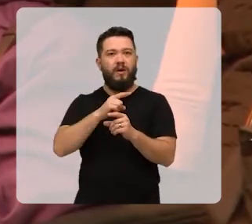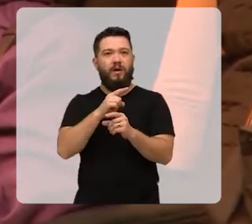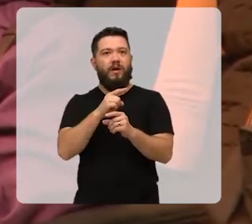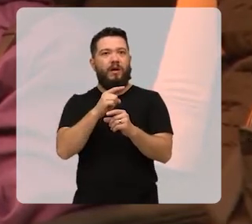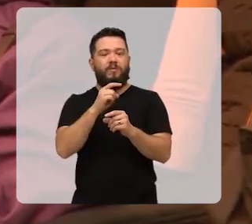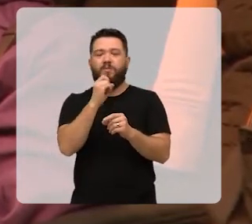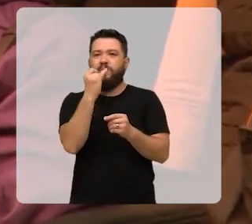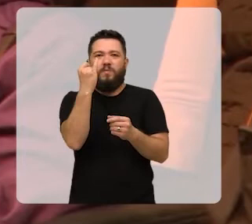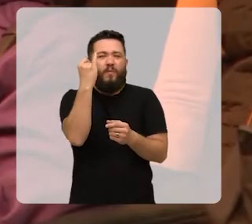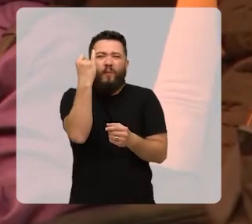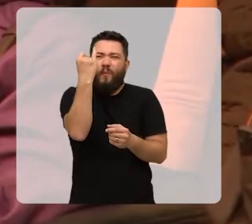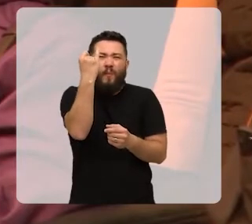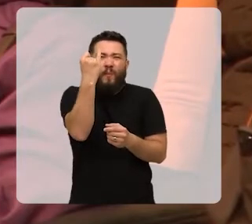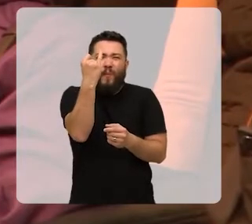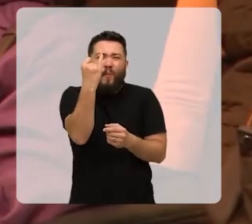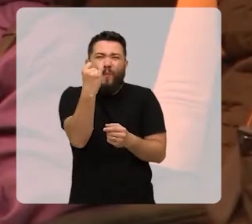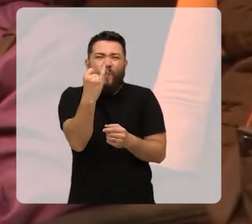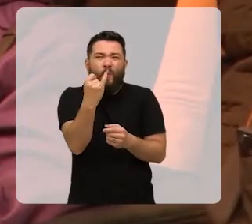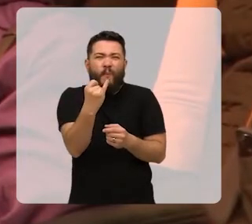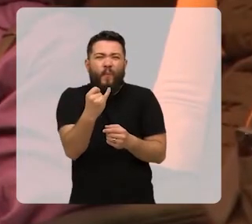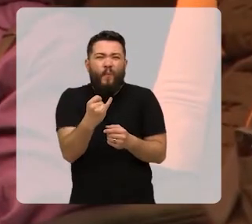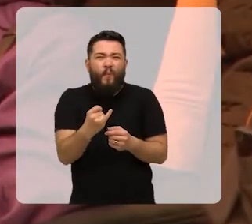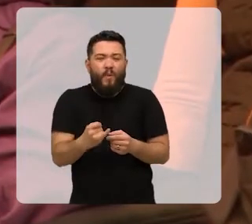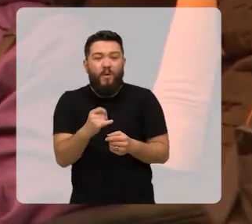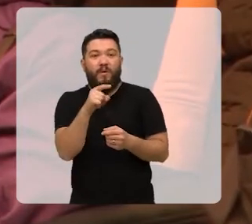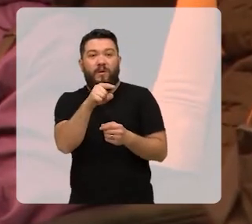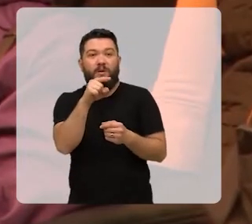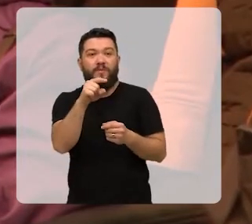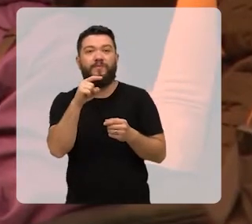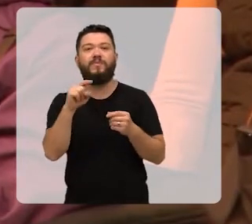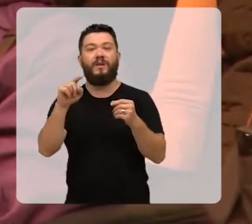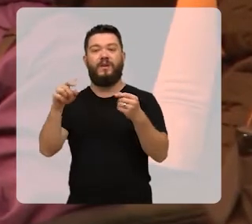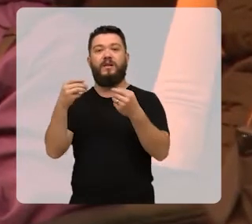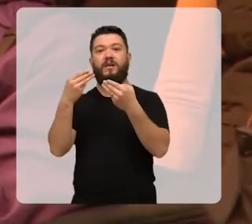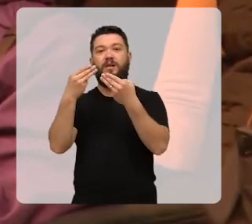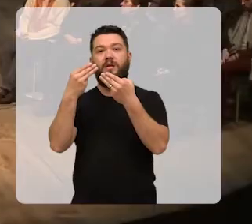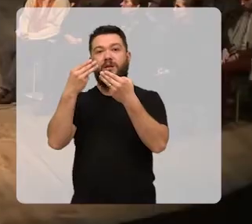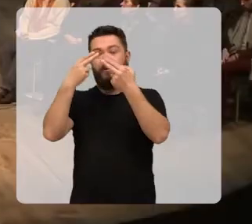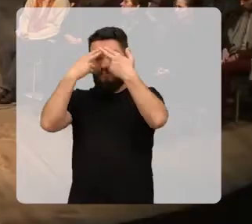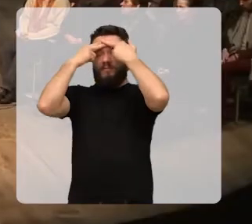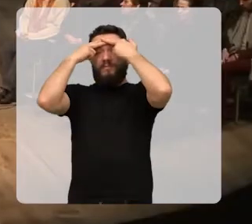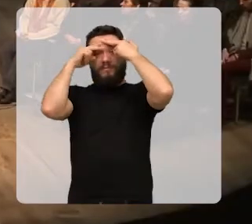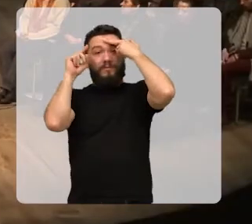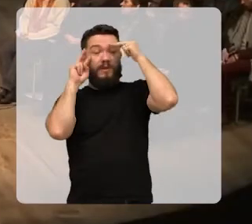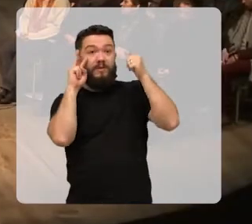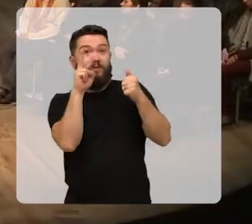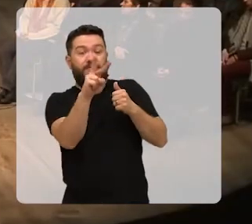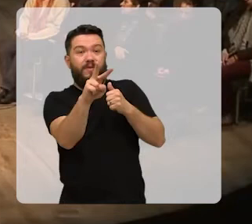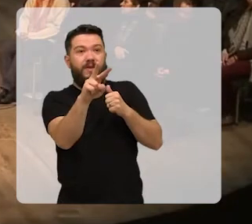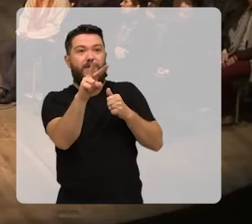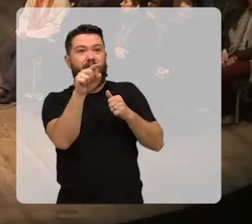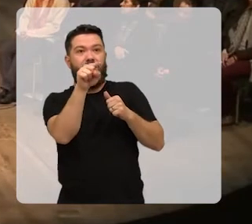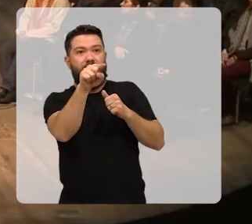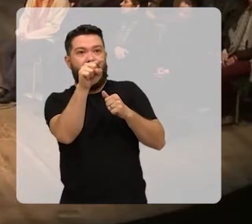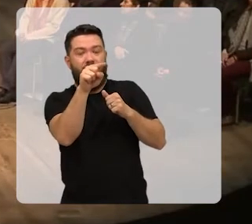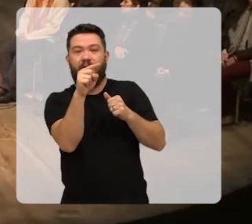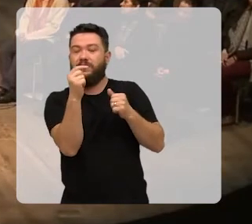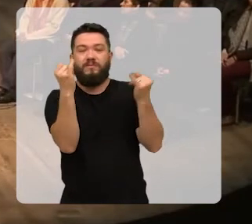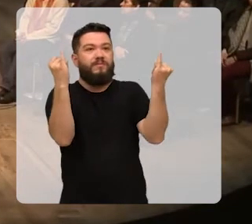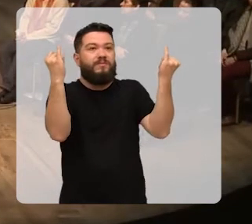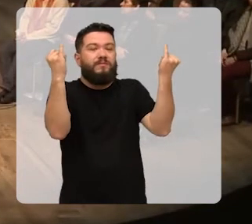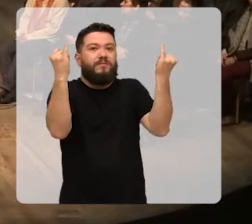de um cerco de arame farpado em janeiro de 1945 quando estava no campo pequeno de mulher